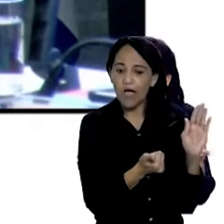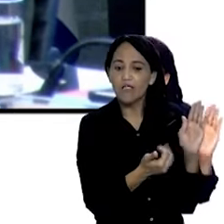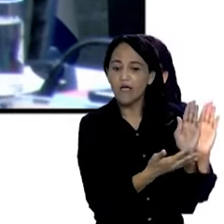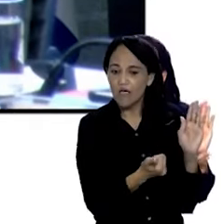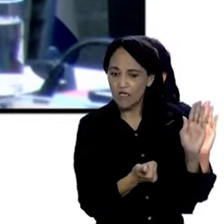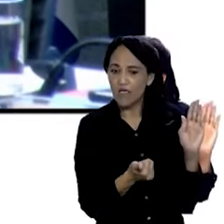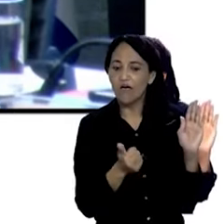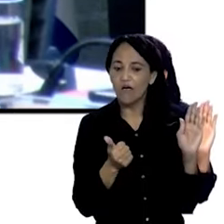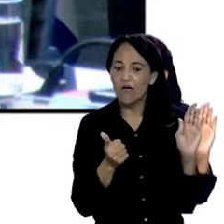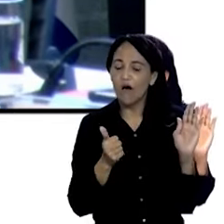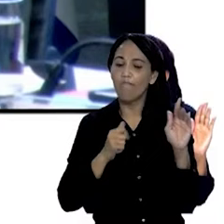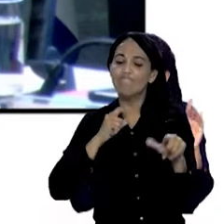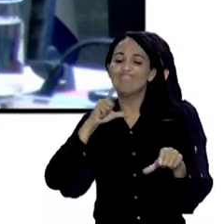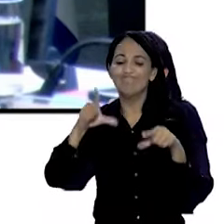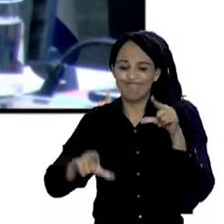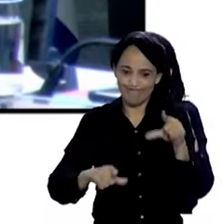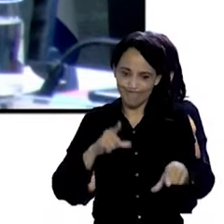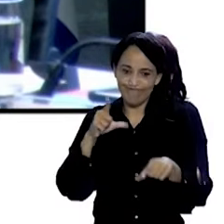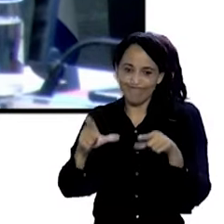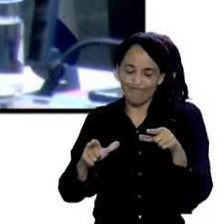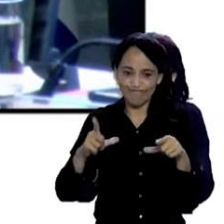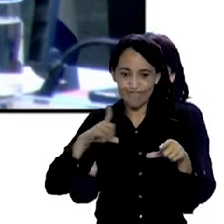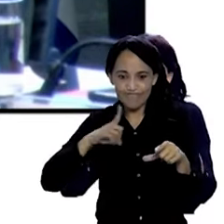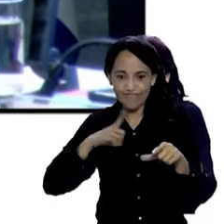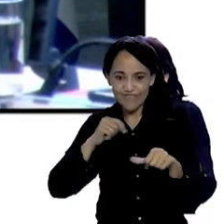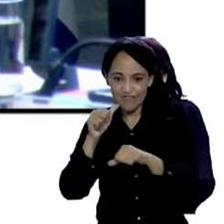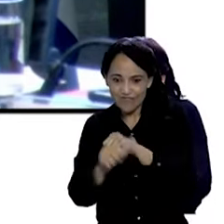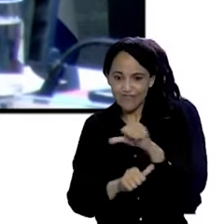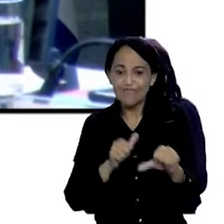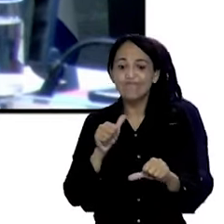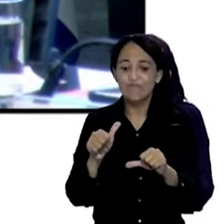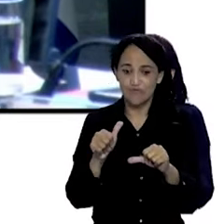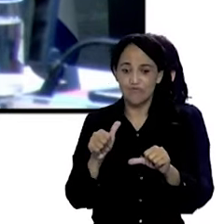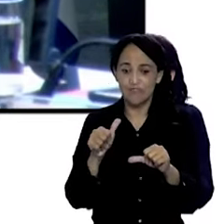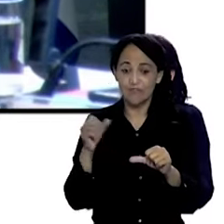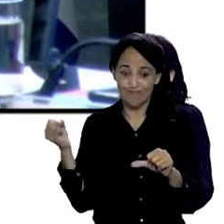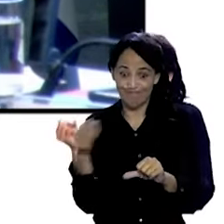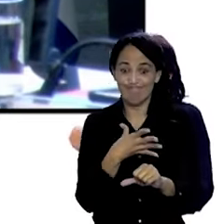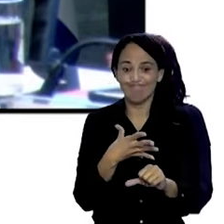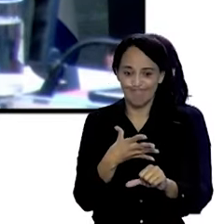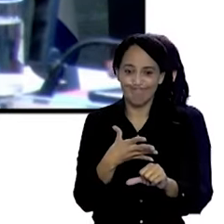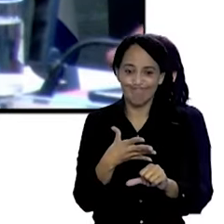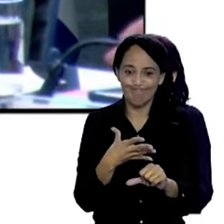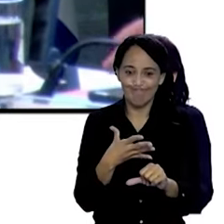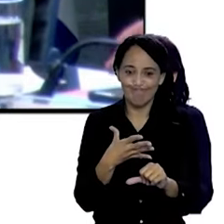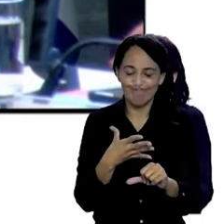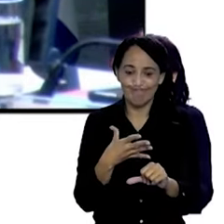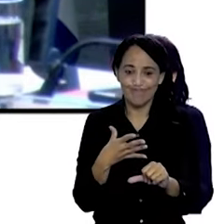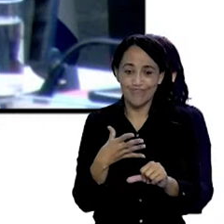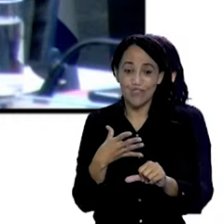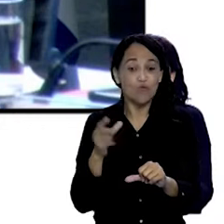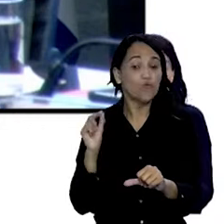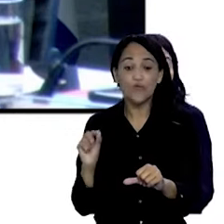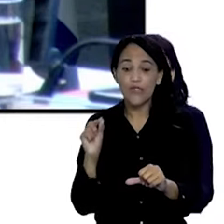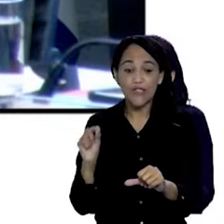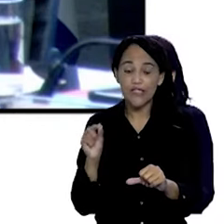processo laboral tem uma reforma que é nova onde tem